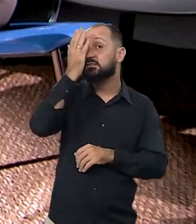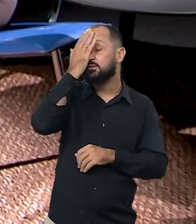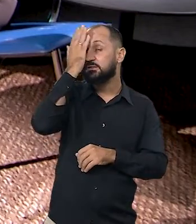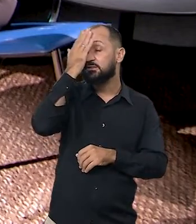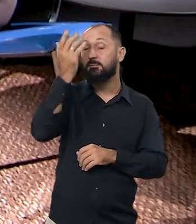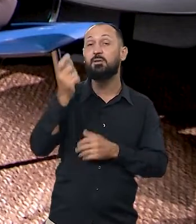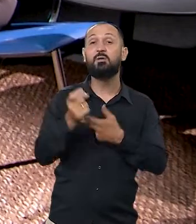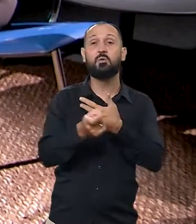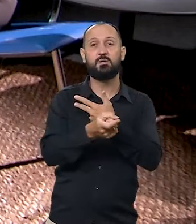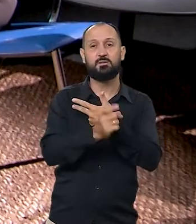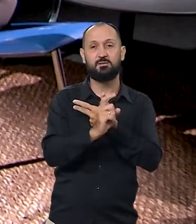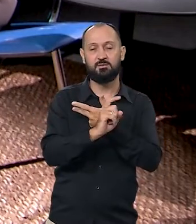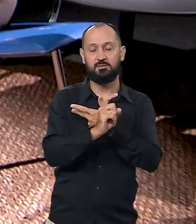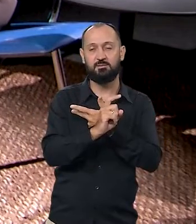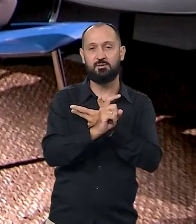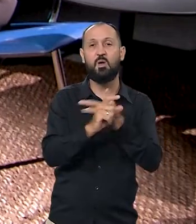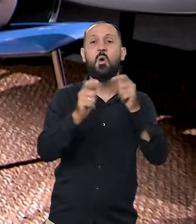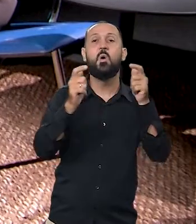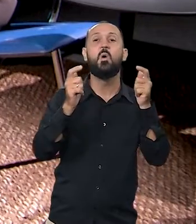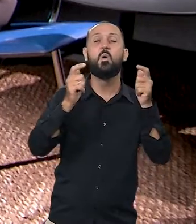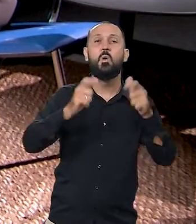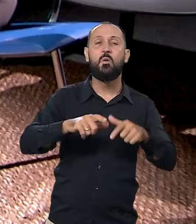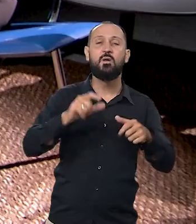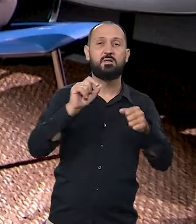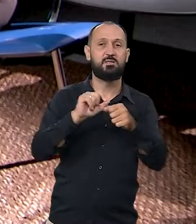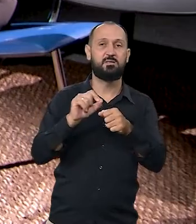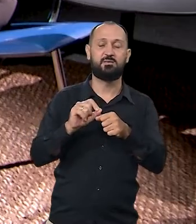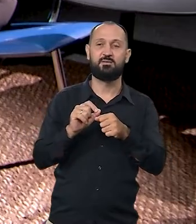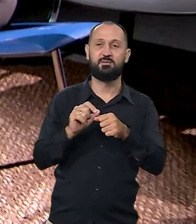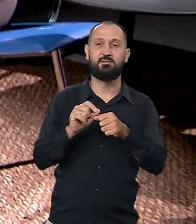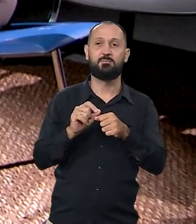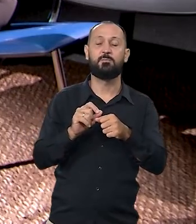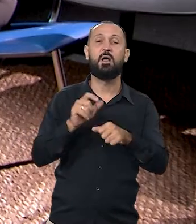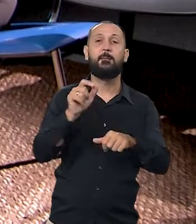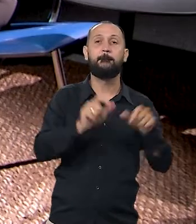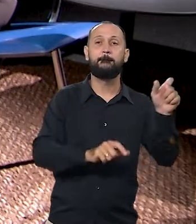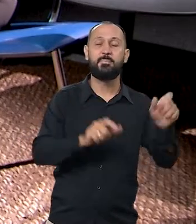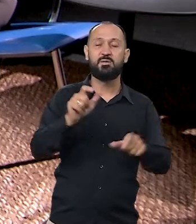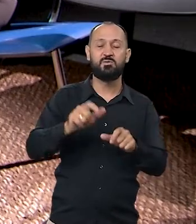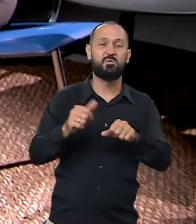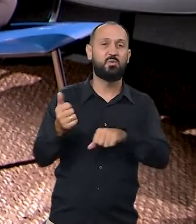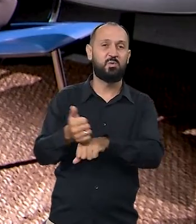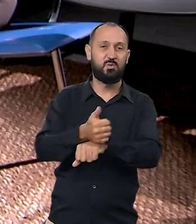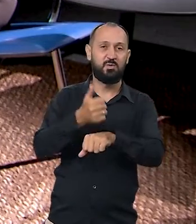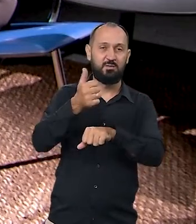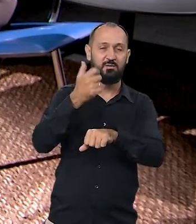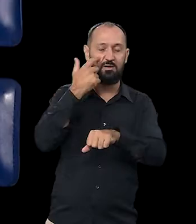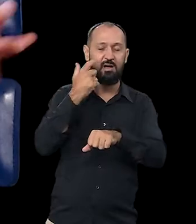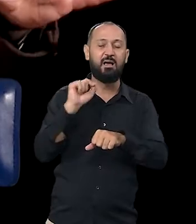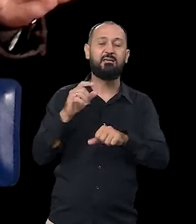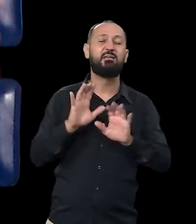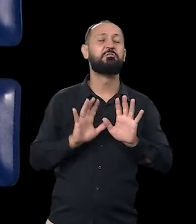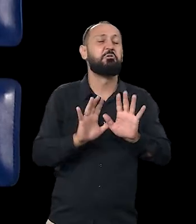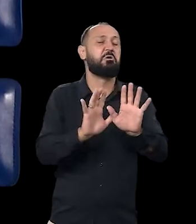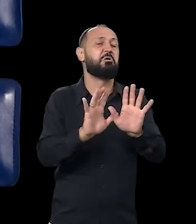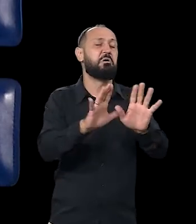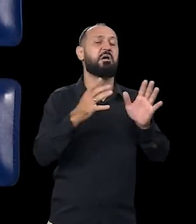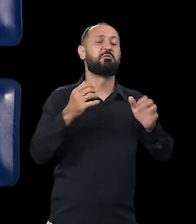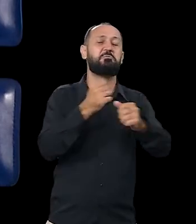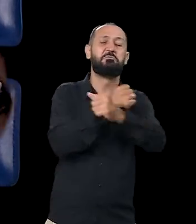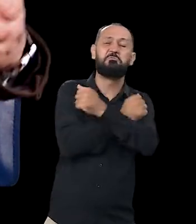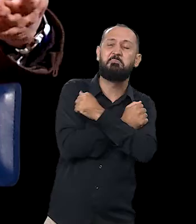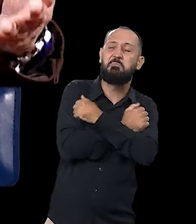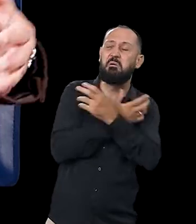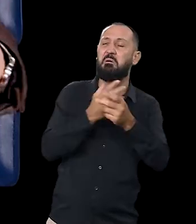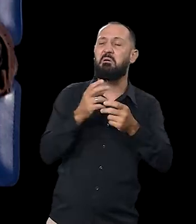de entender que o executivo é o espaço que deve ser ocupado por pessoas qualificadas. Aquele proselitismo